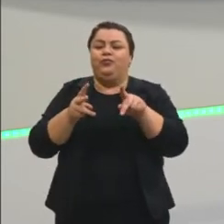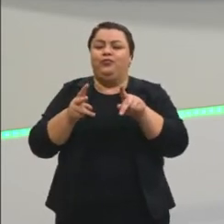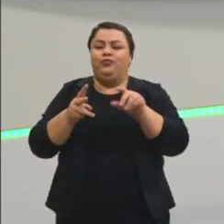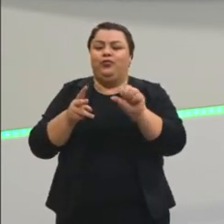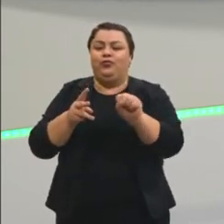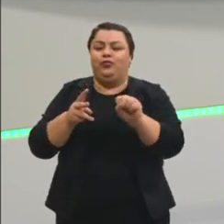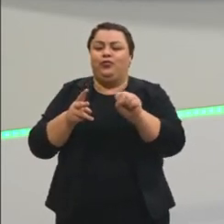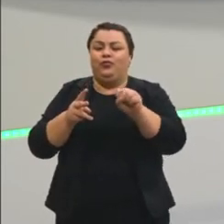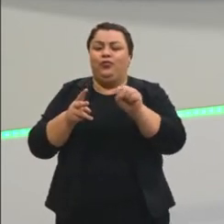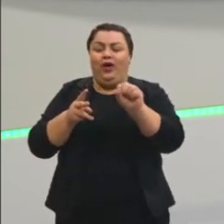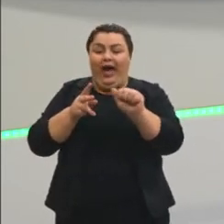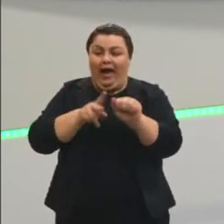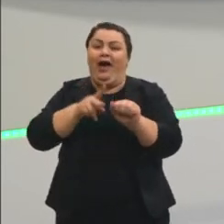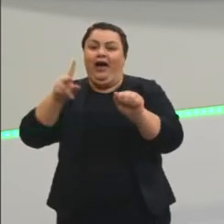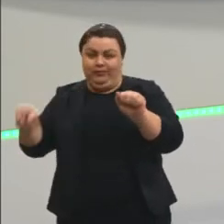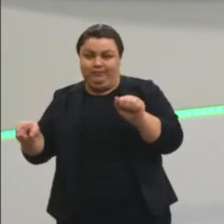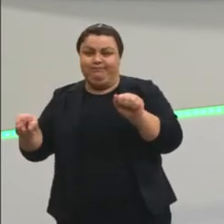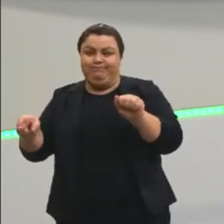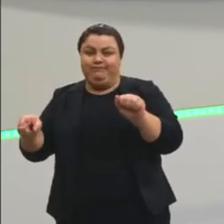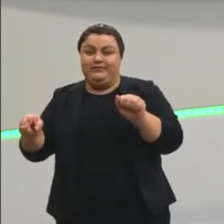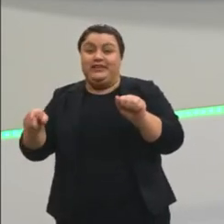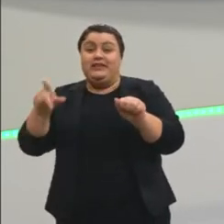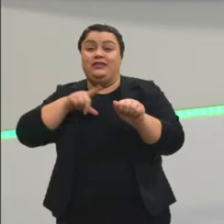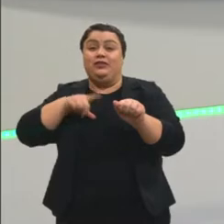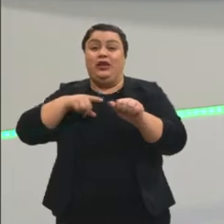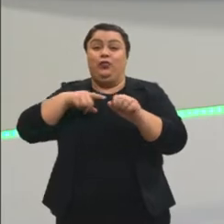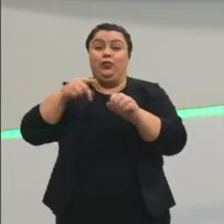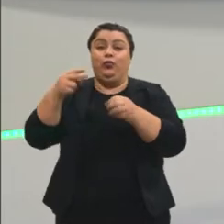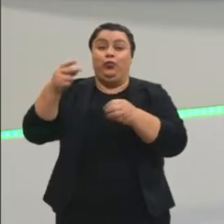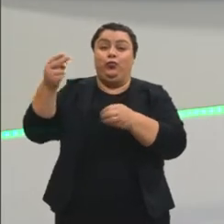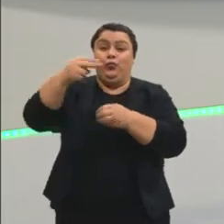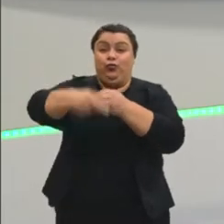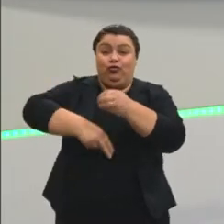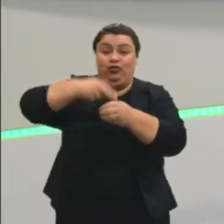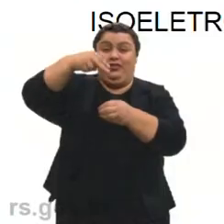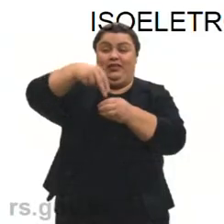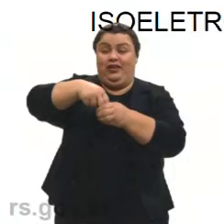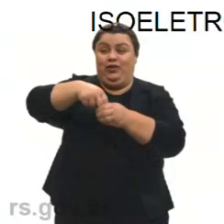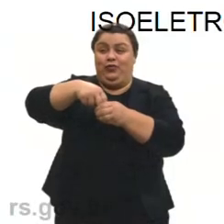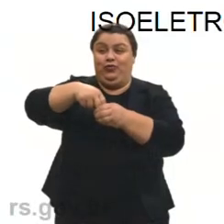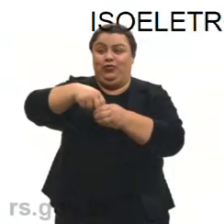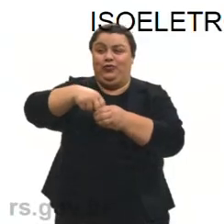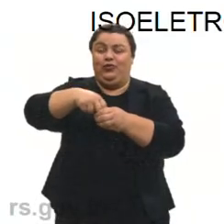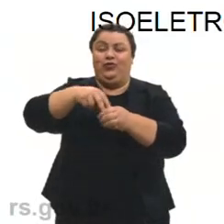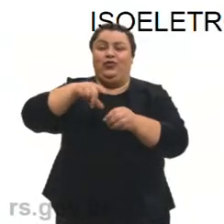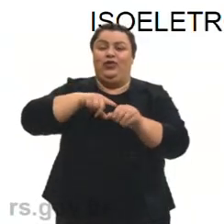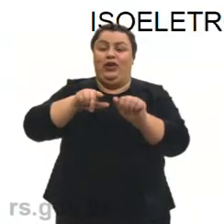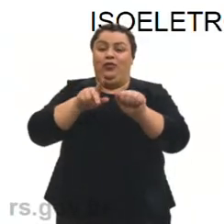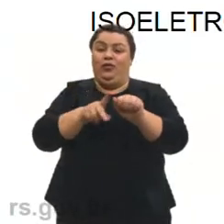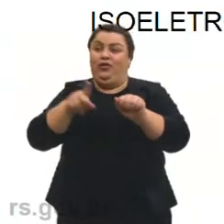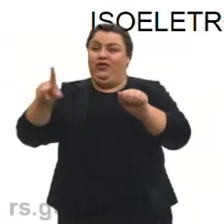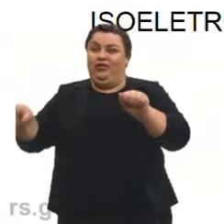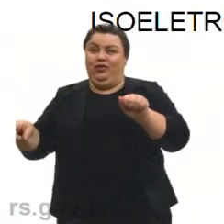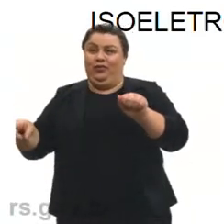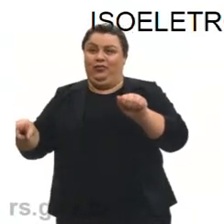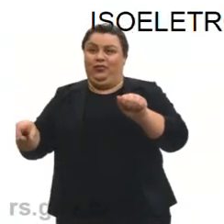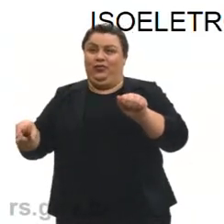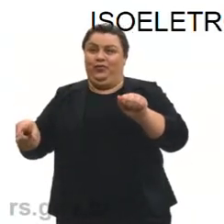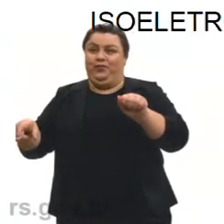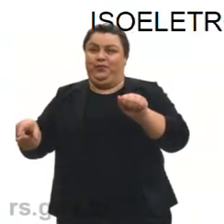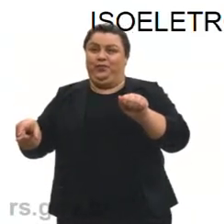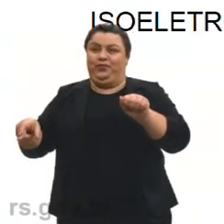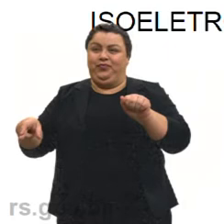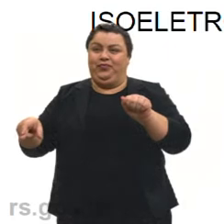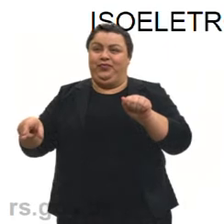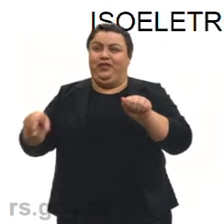eu tenho isótono tá e o mesmo número de elétrons eu vou ter um visor eletrônico certo e isso são